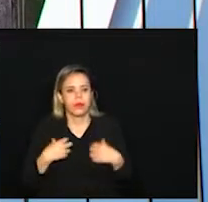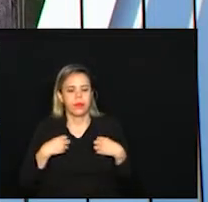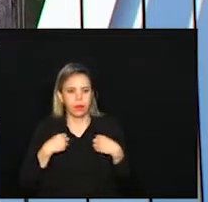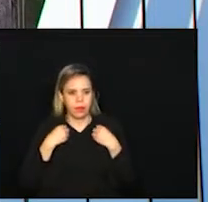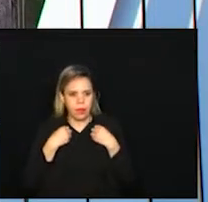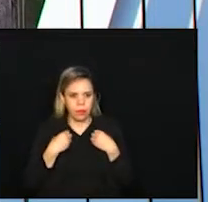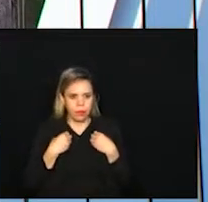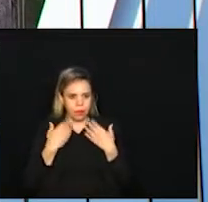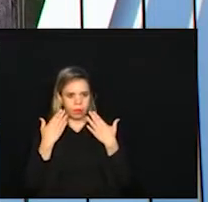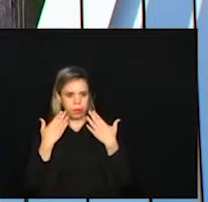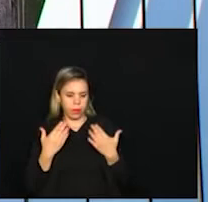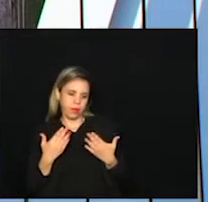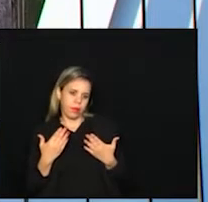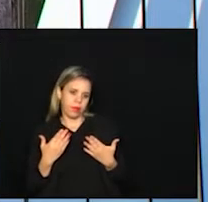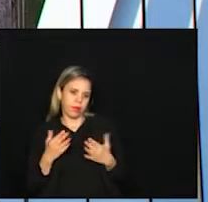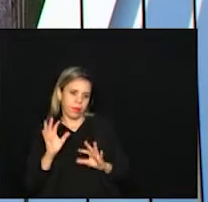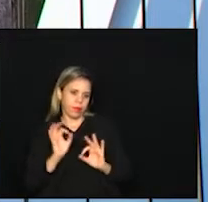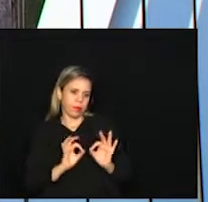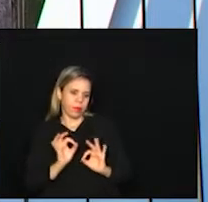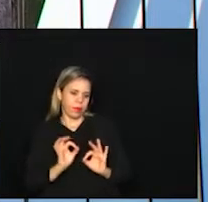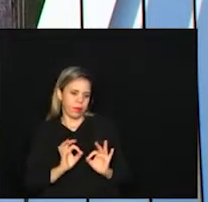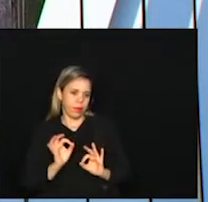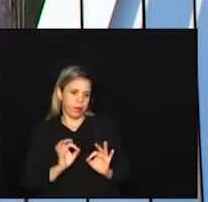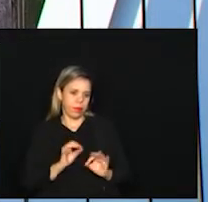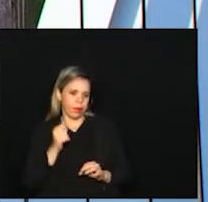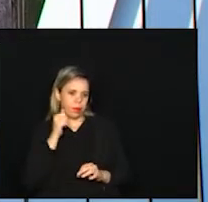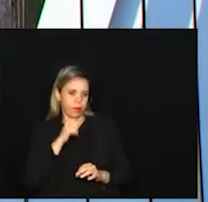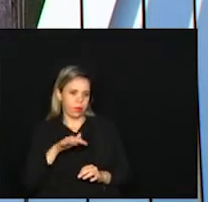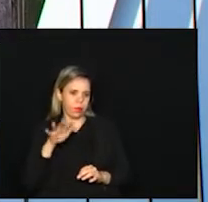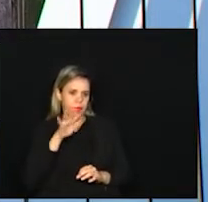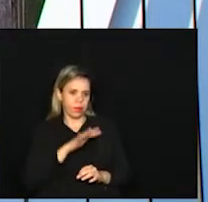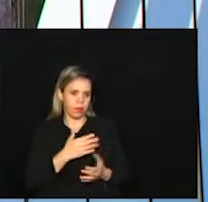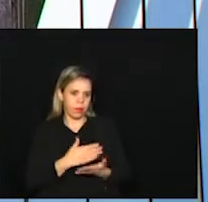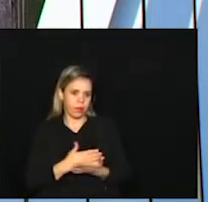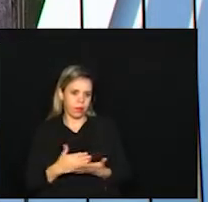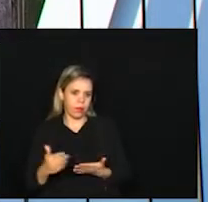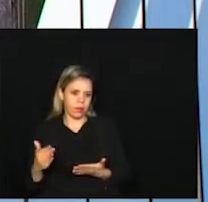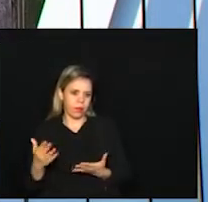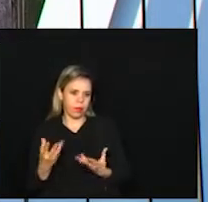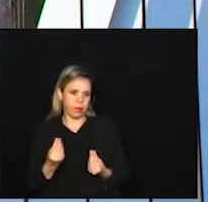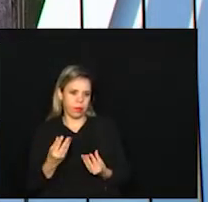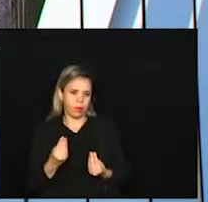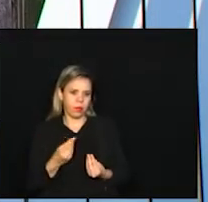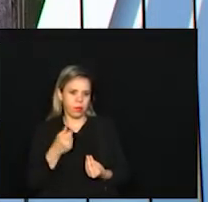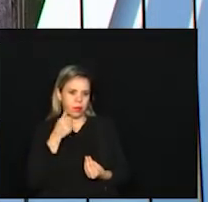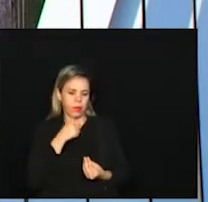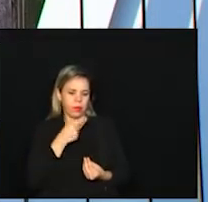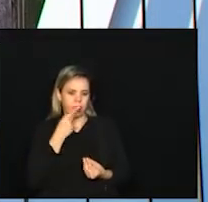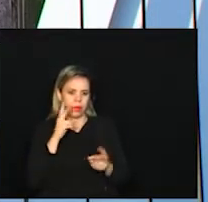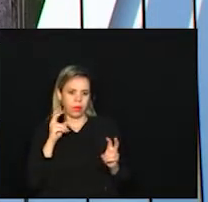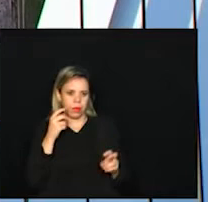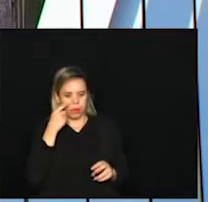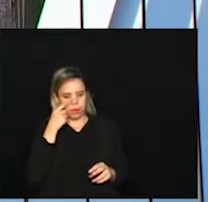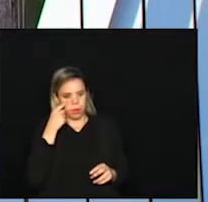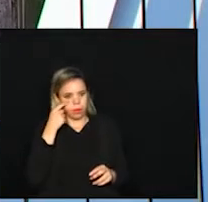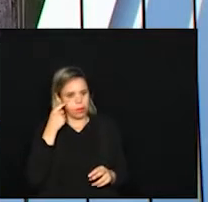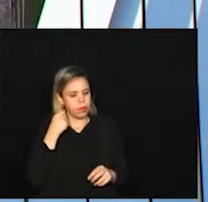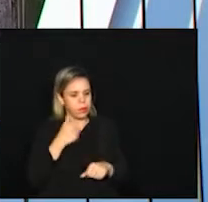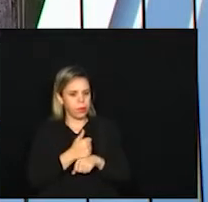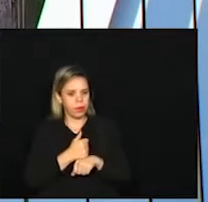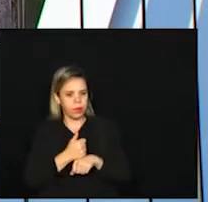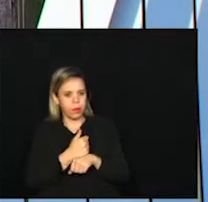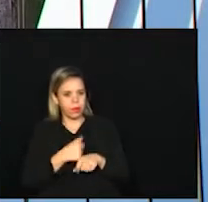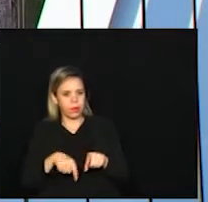destacando Inclusive a Organização das mulheres o início muita gente falou a respeito disso tanto